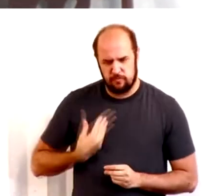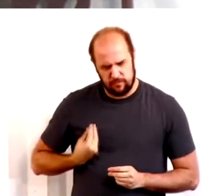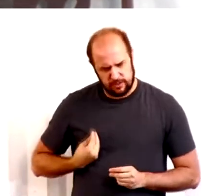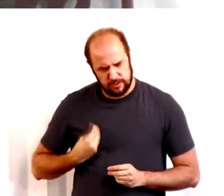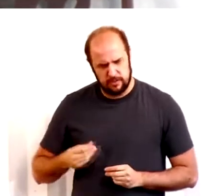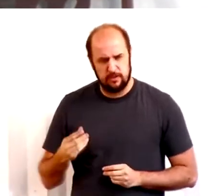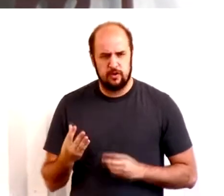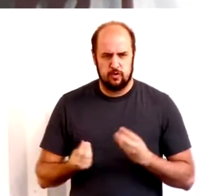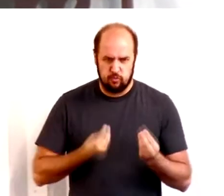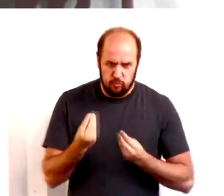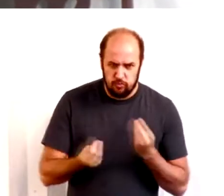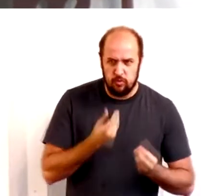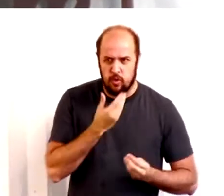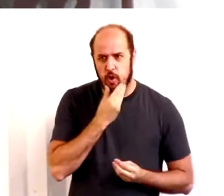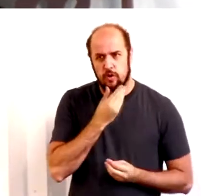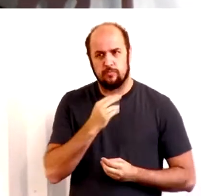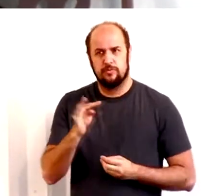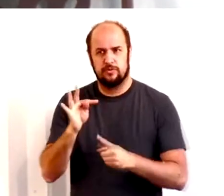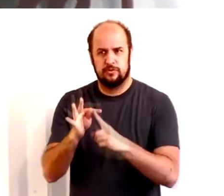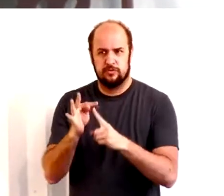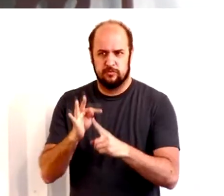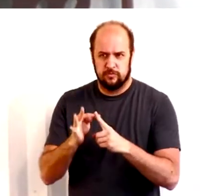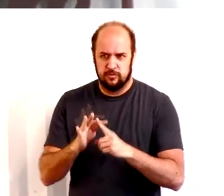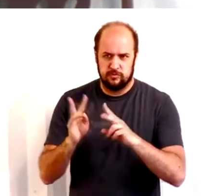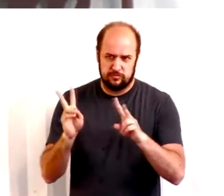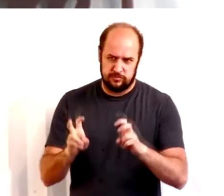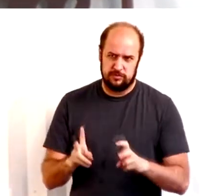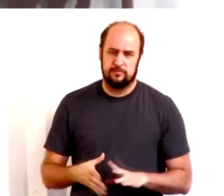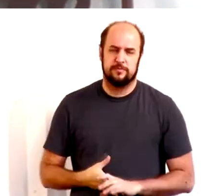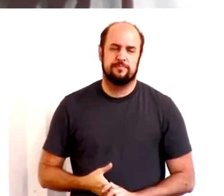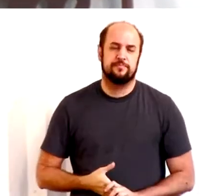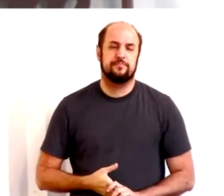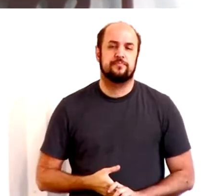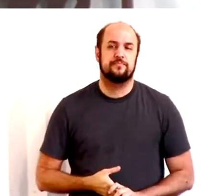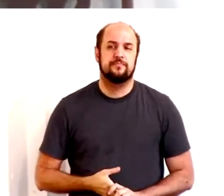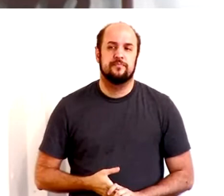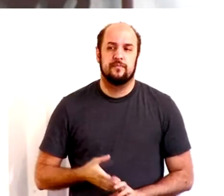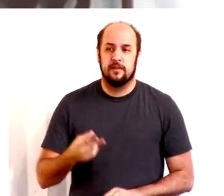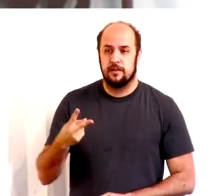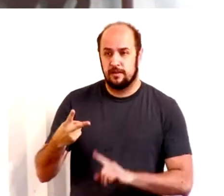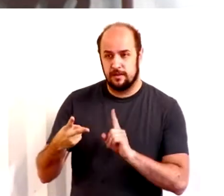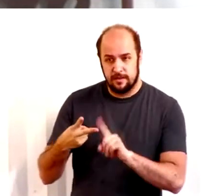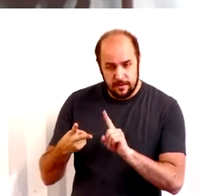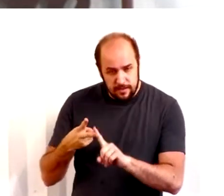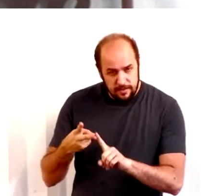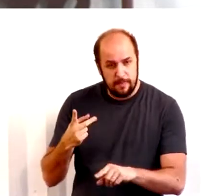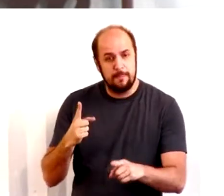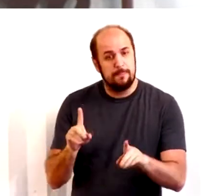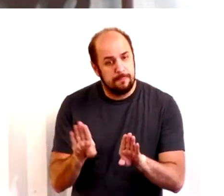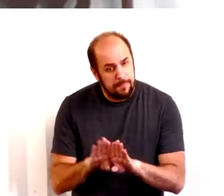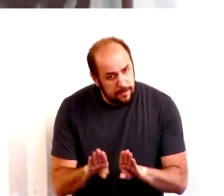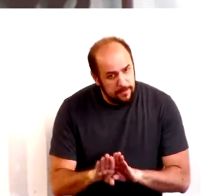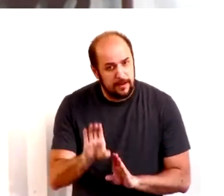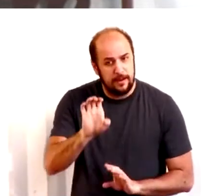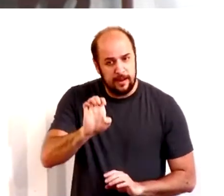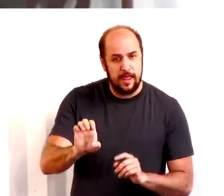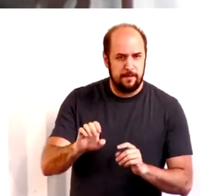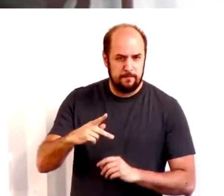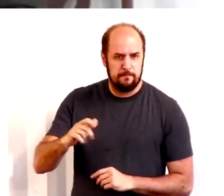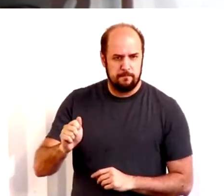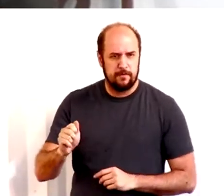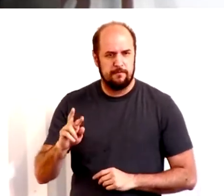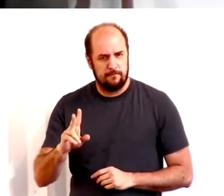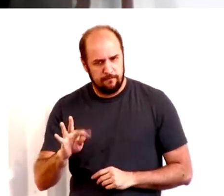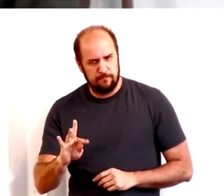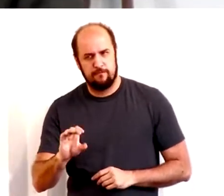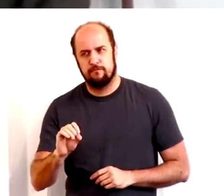dentro desse homem diferente que Paulo apresenta, mas também de Epafrodito,